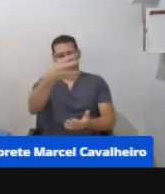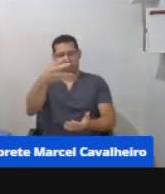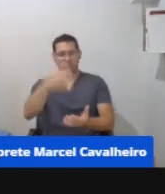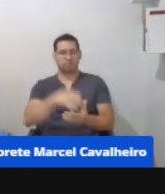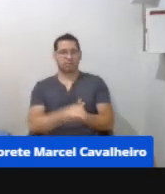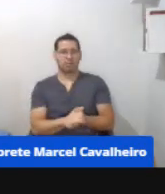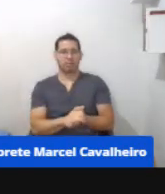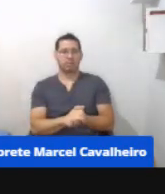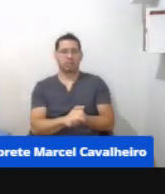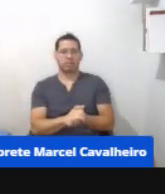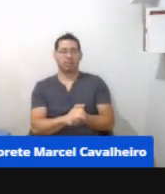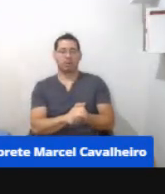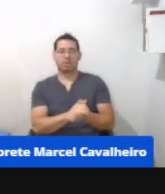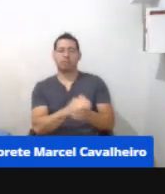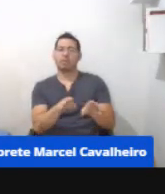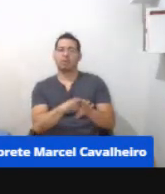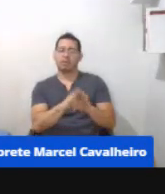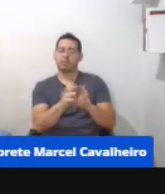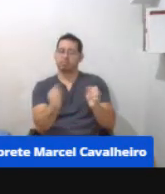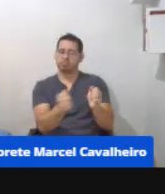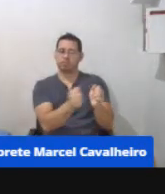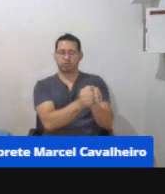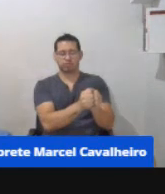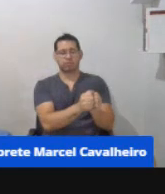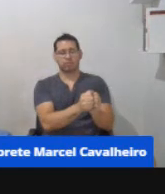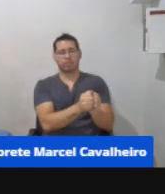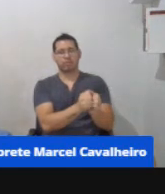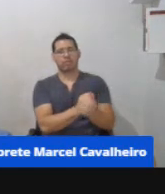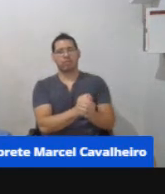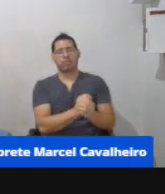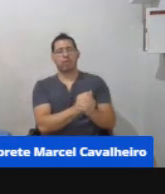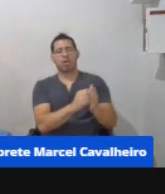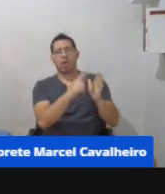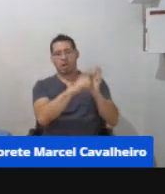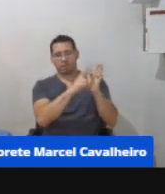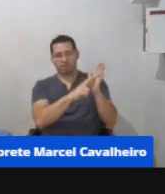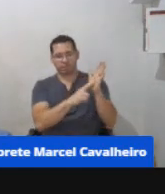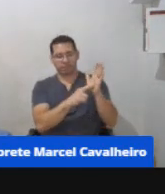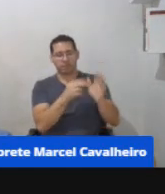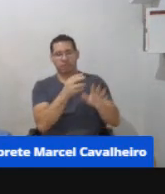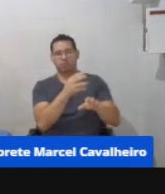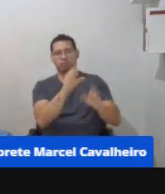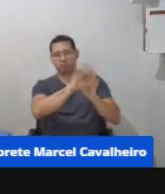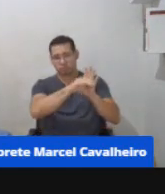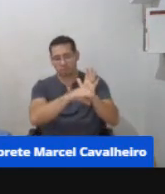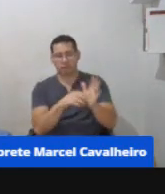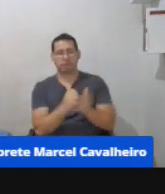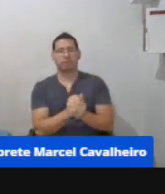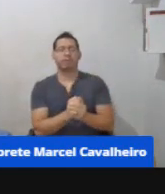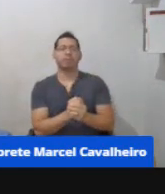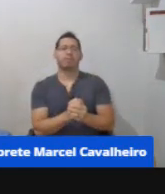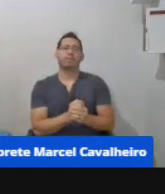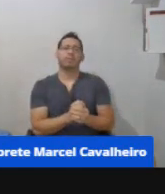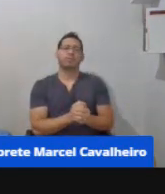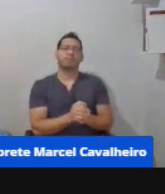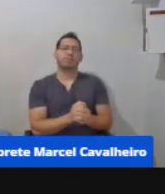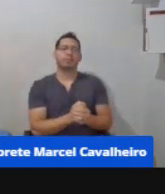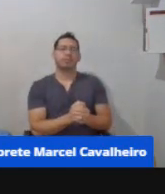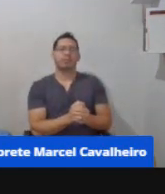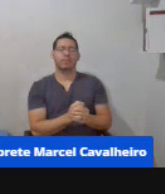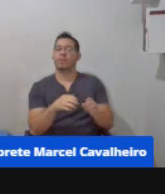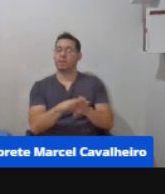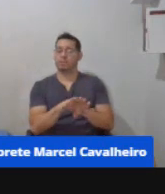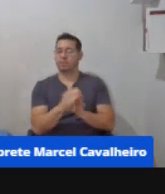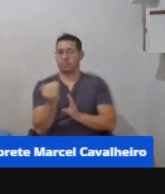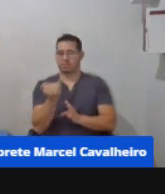o referencial curricular circunstancial, a fim de que esclareçamos sua configuração. Vale